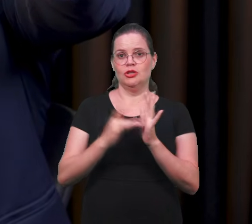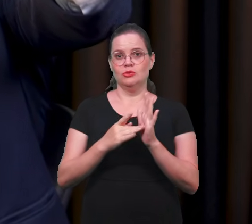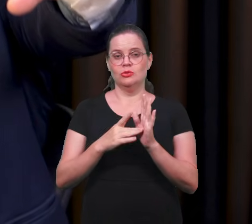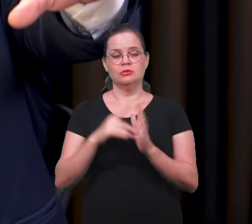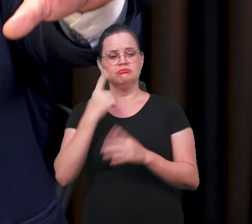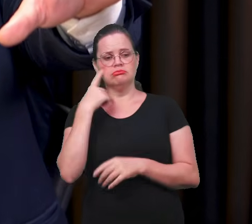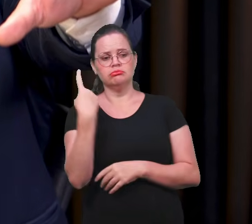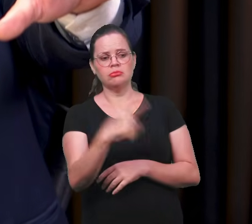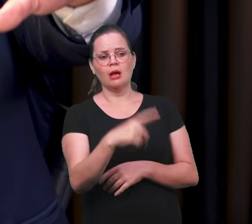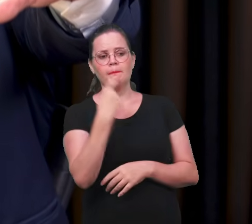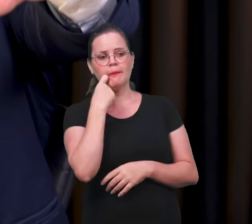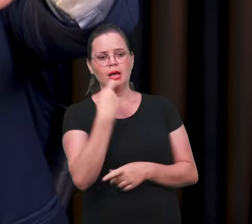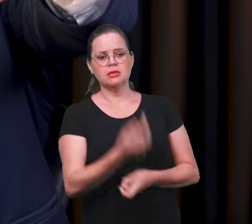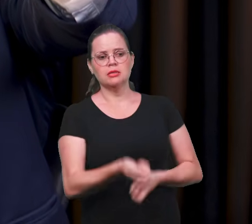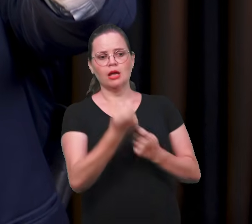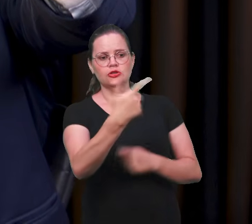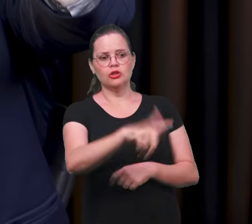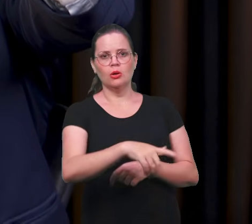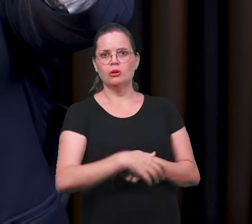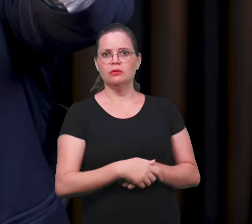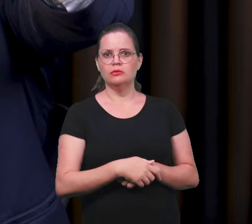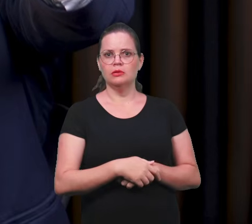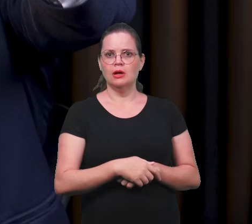Não era para ele estar pescando mais.